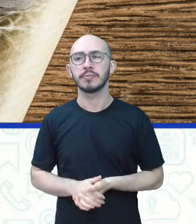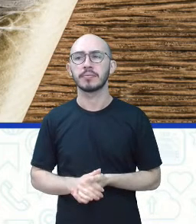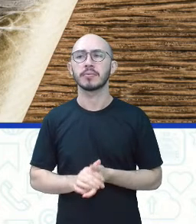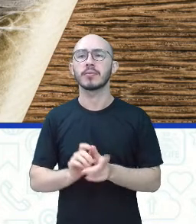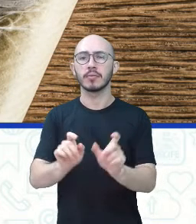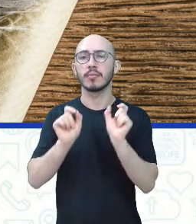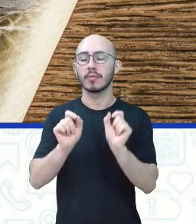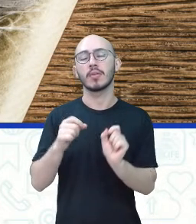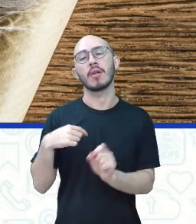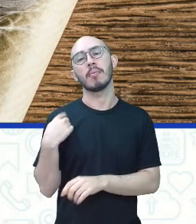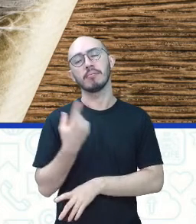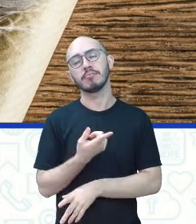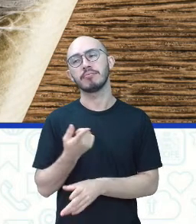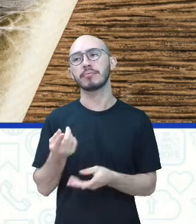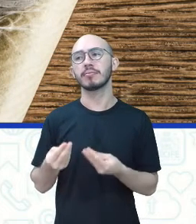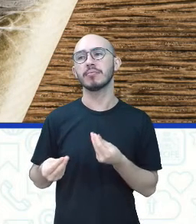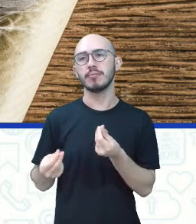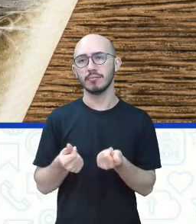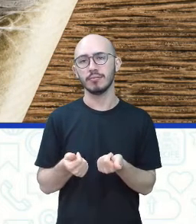pode achar que a